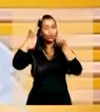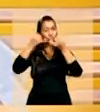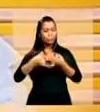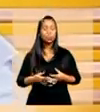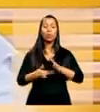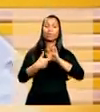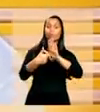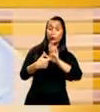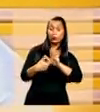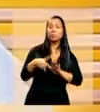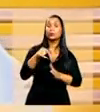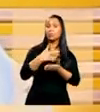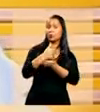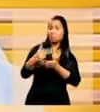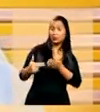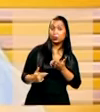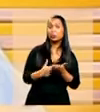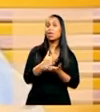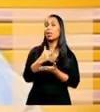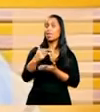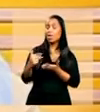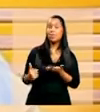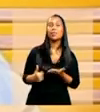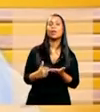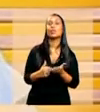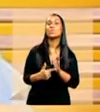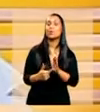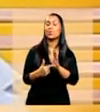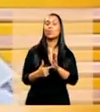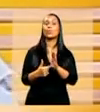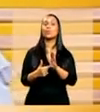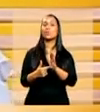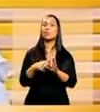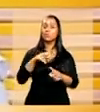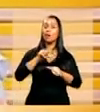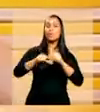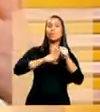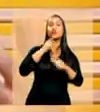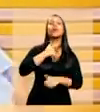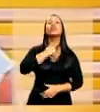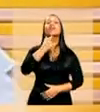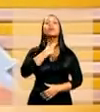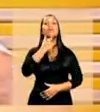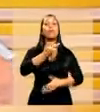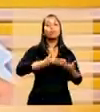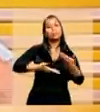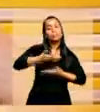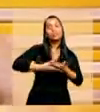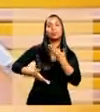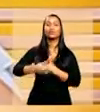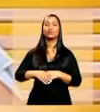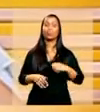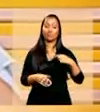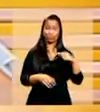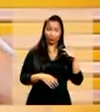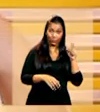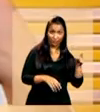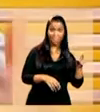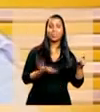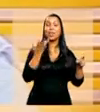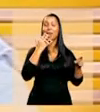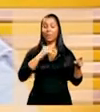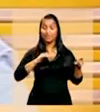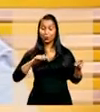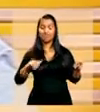a história, vai mostrando os desenhos, a ilustração do livro, mudando a voz e interagindo você,